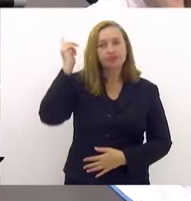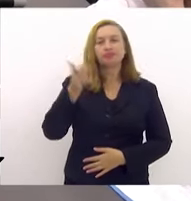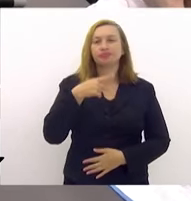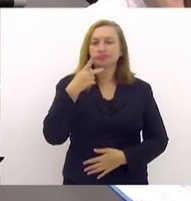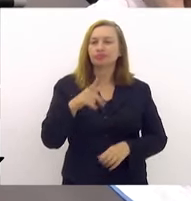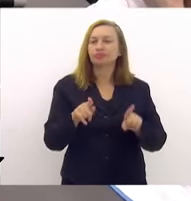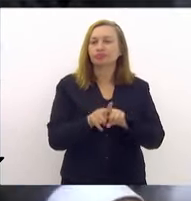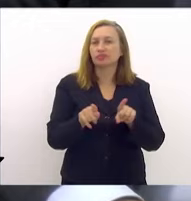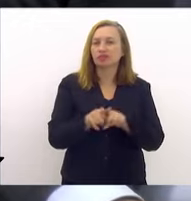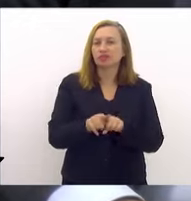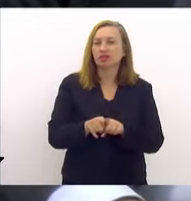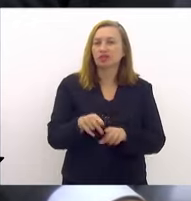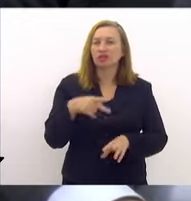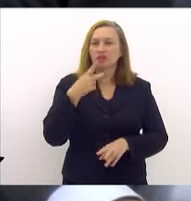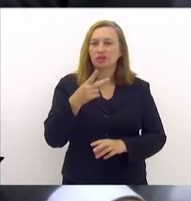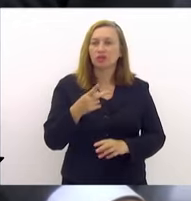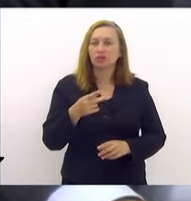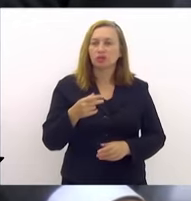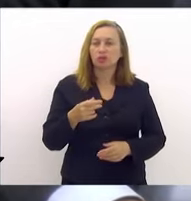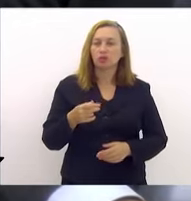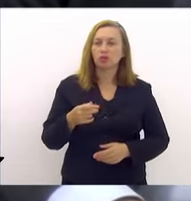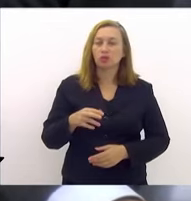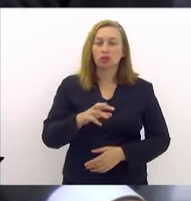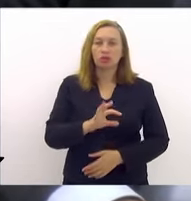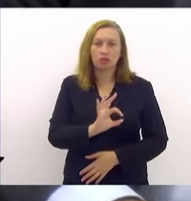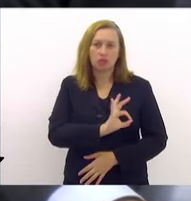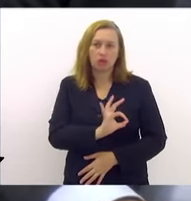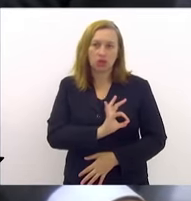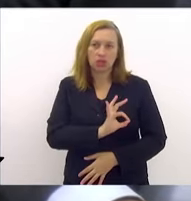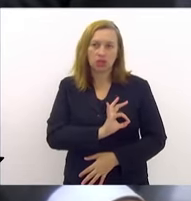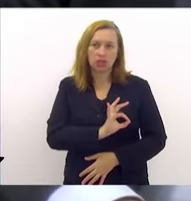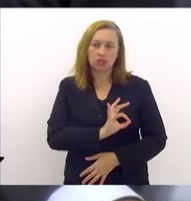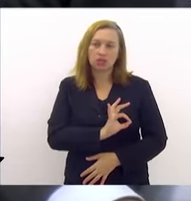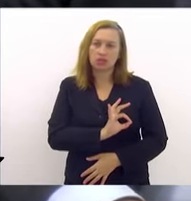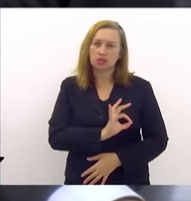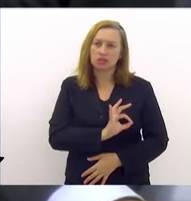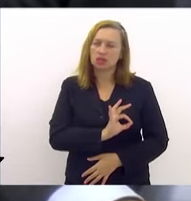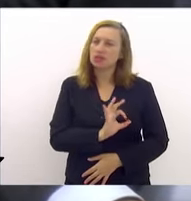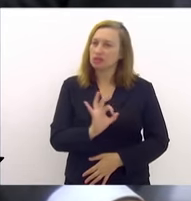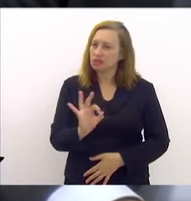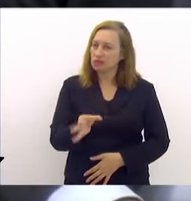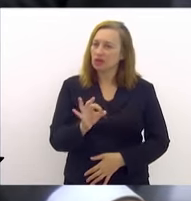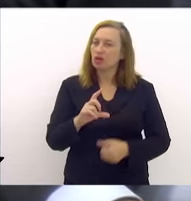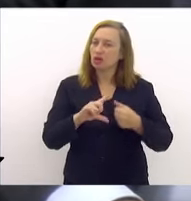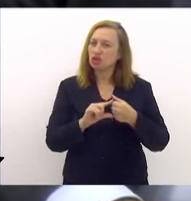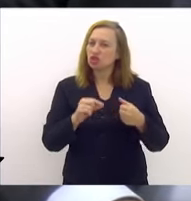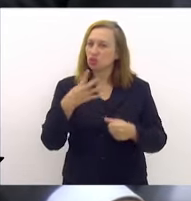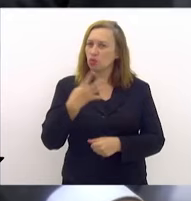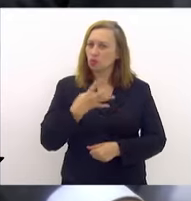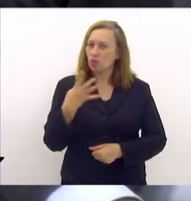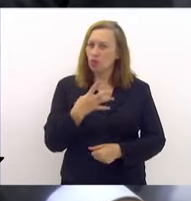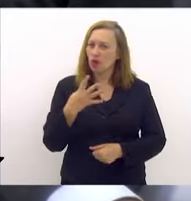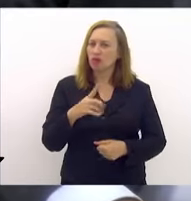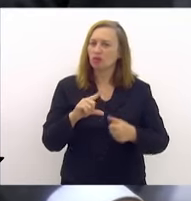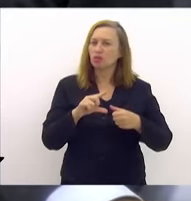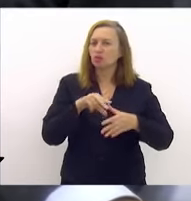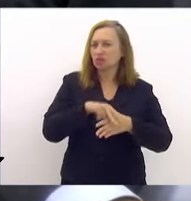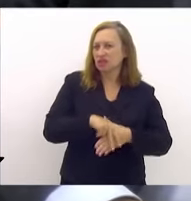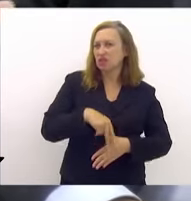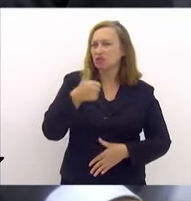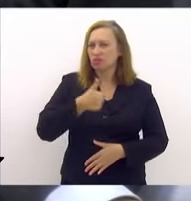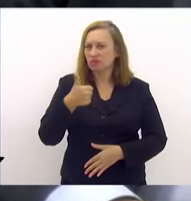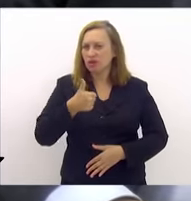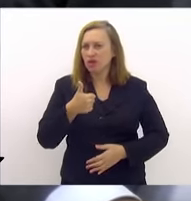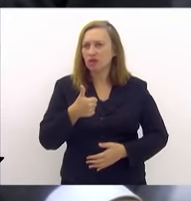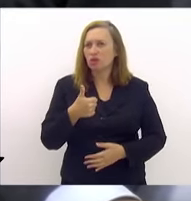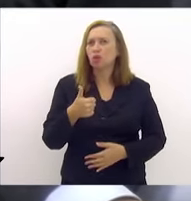né, que eu cheguei sobre a questão da autoridade policial, é adequada. No artigo 4º, no inciso 1º,